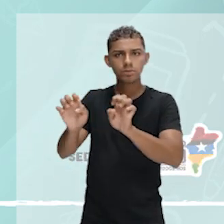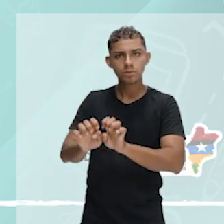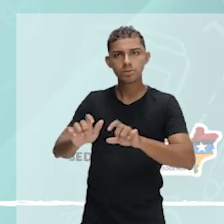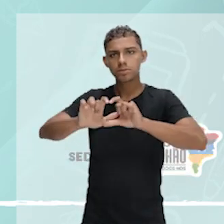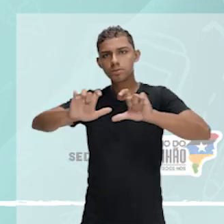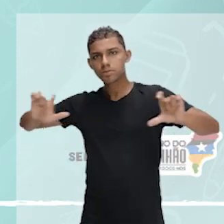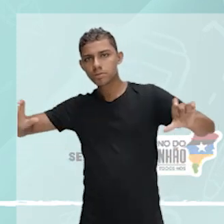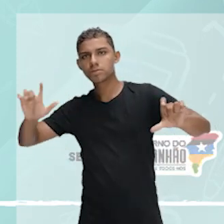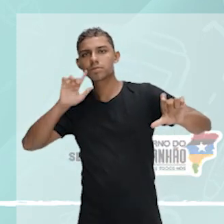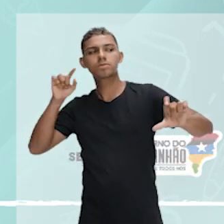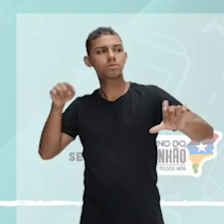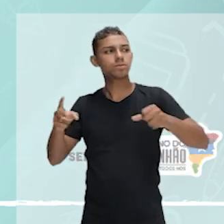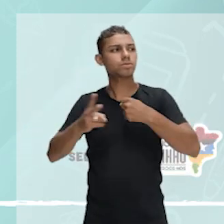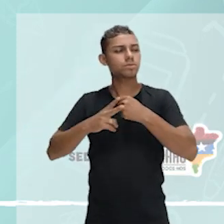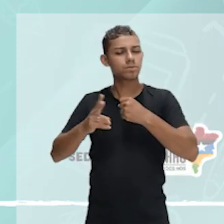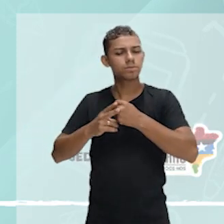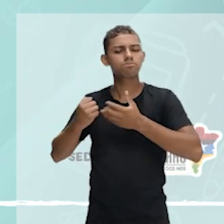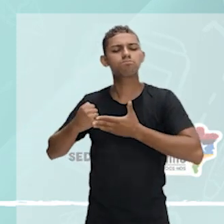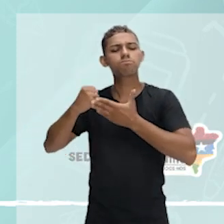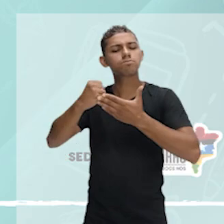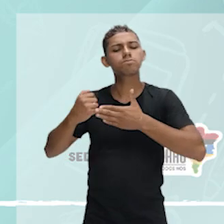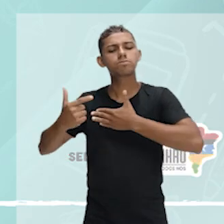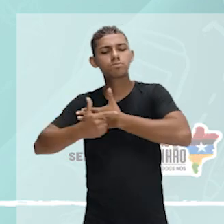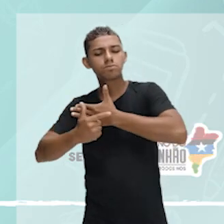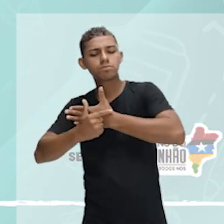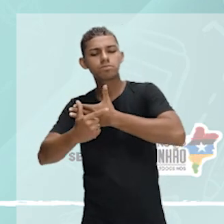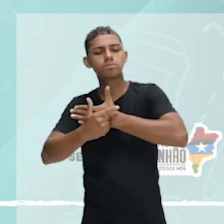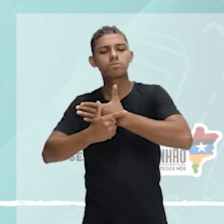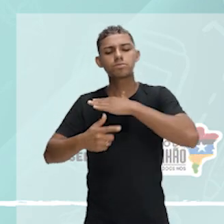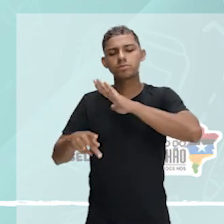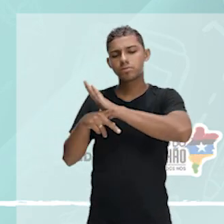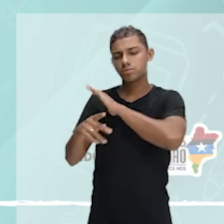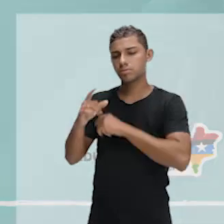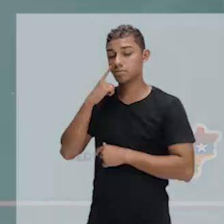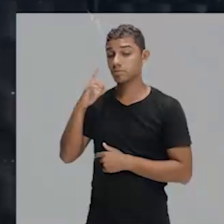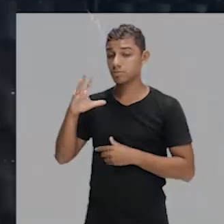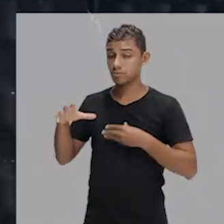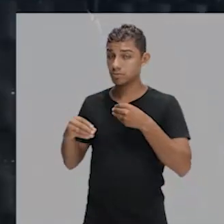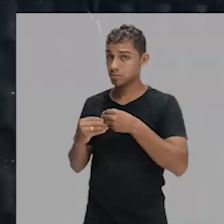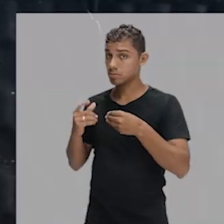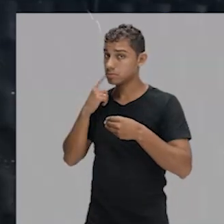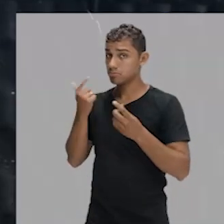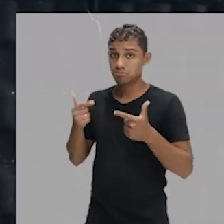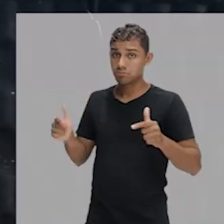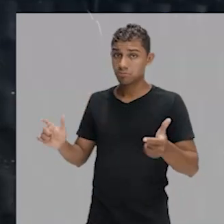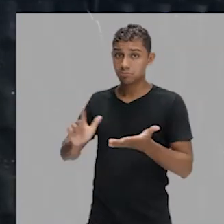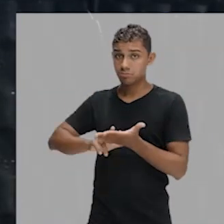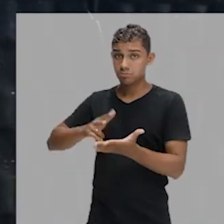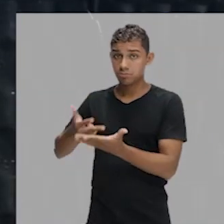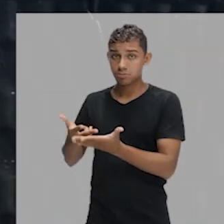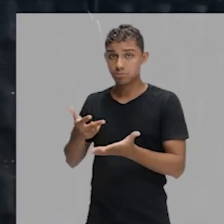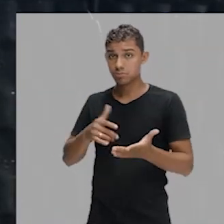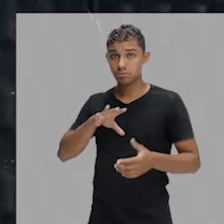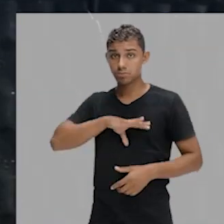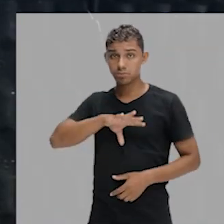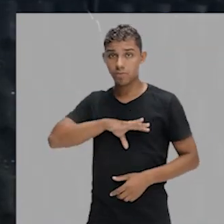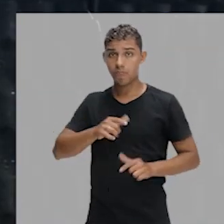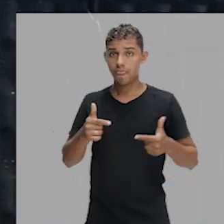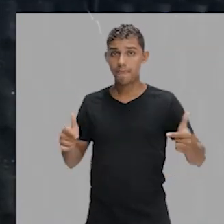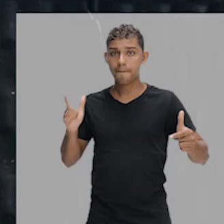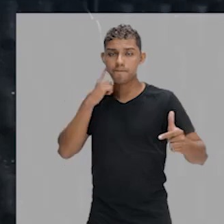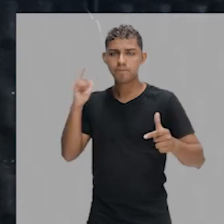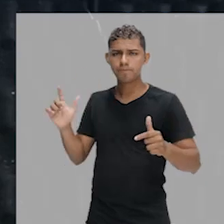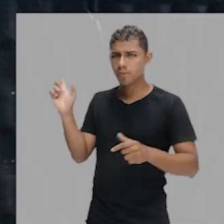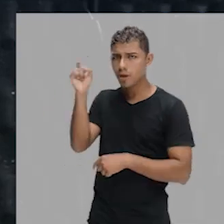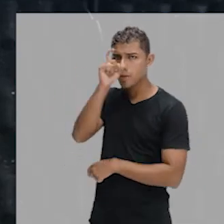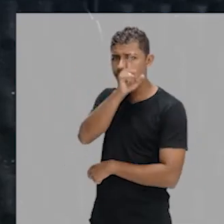sentenças, que esses verbos auxiliares nessa função de verbo auxiliar, eles não têm tradução, e que o único